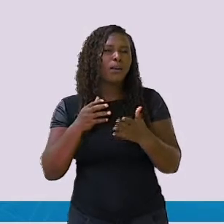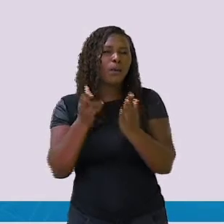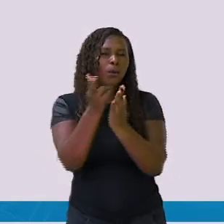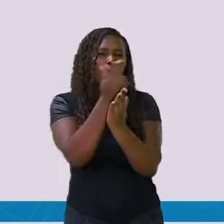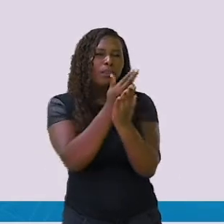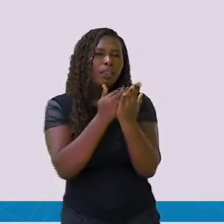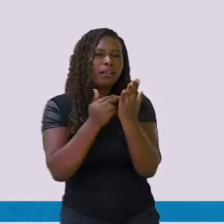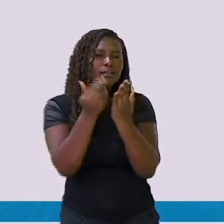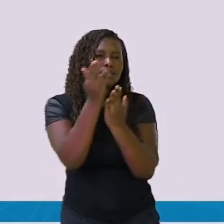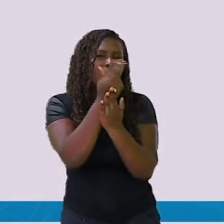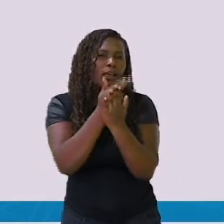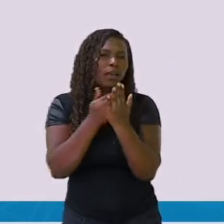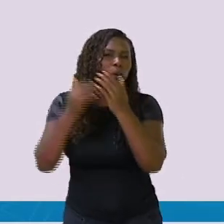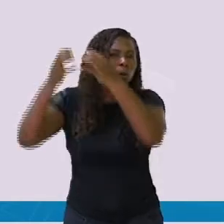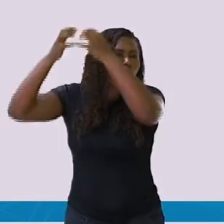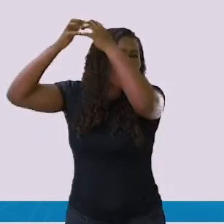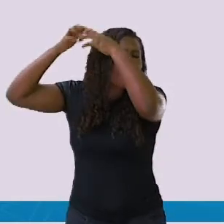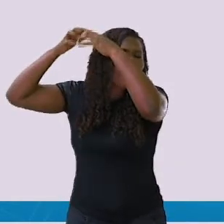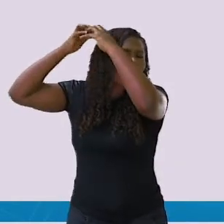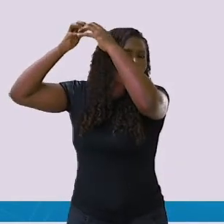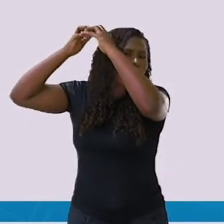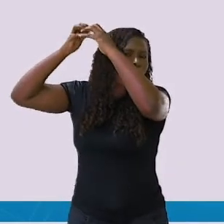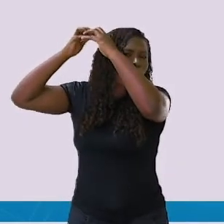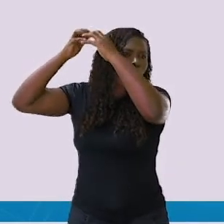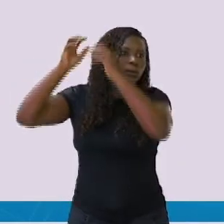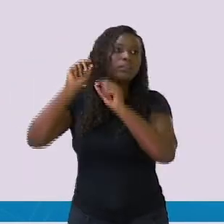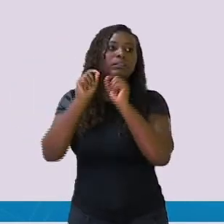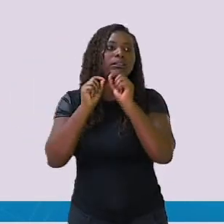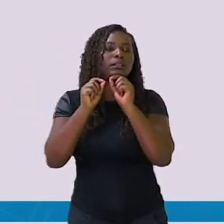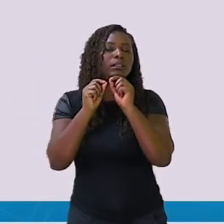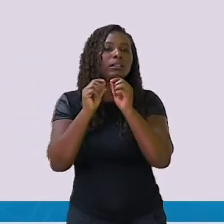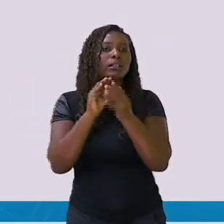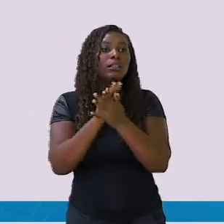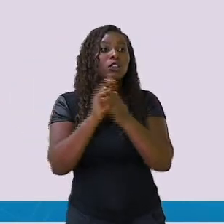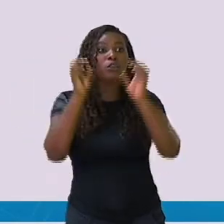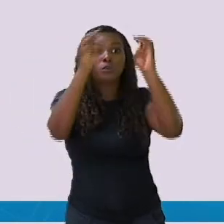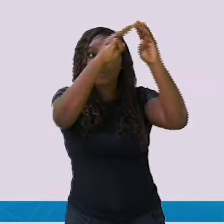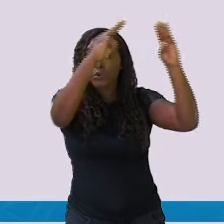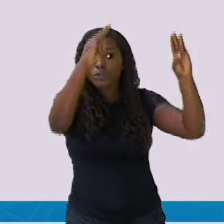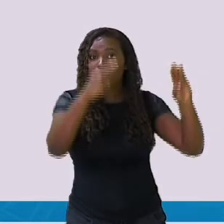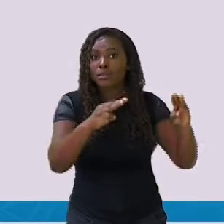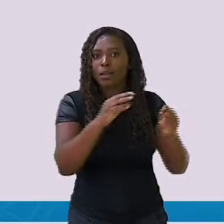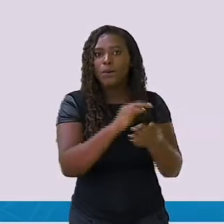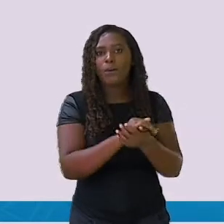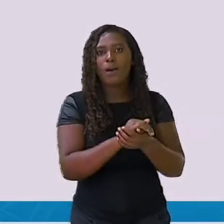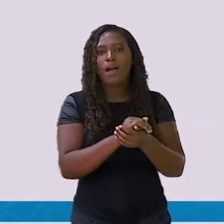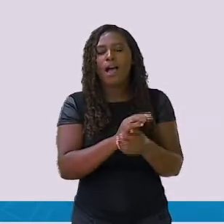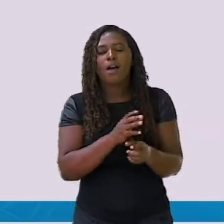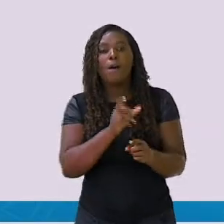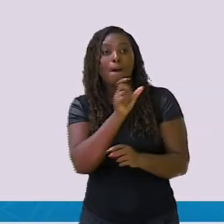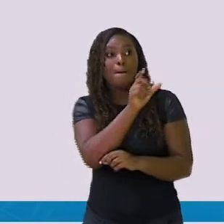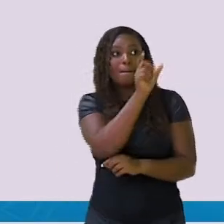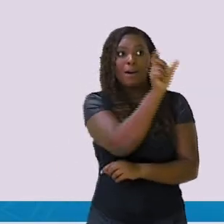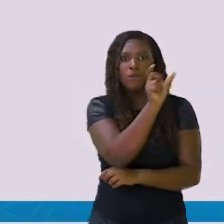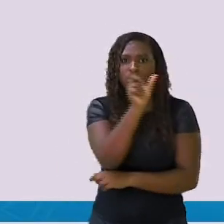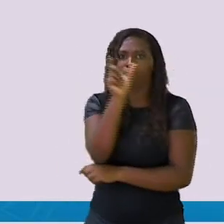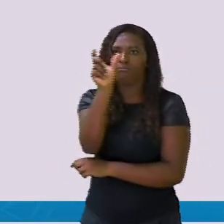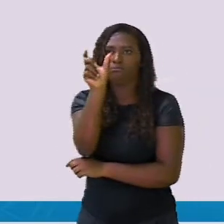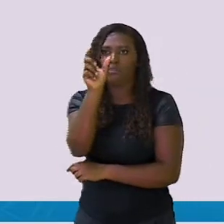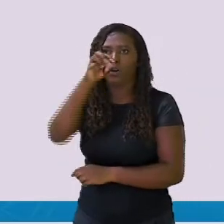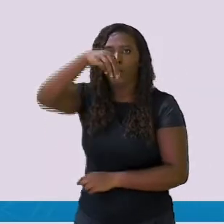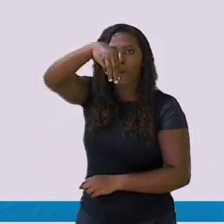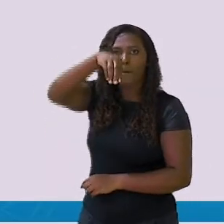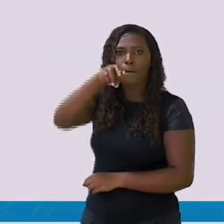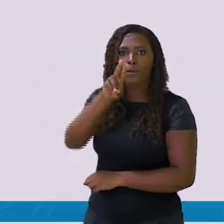o que eu vou falar? Museu. Então, eu vou falar importância, eu vou falar a história, eu vou falar sobre... Então,